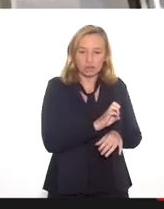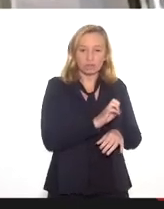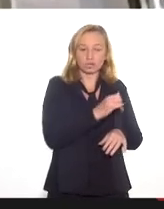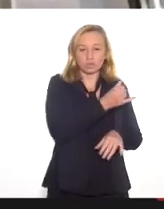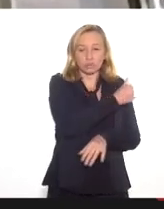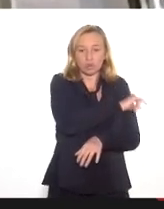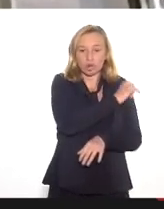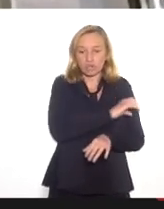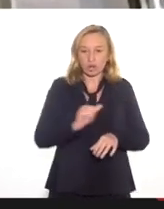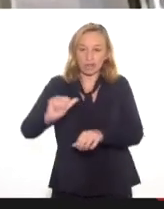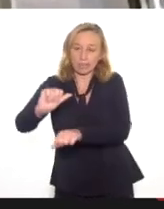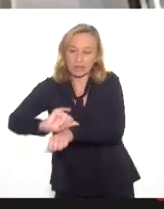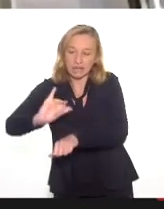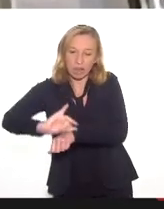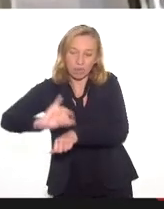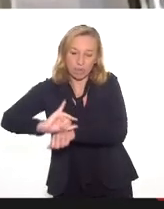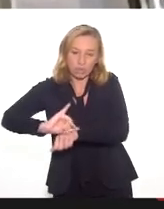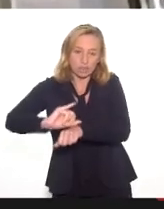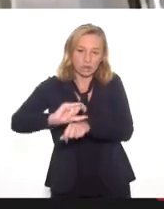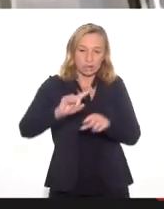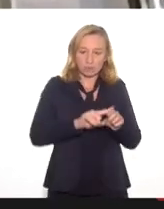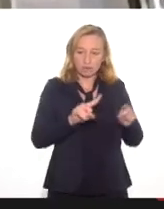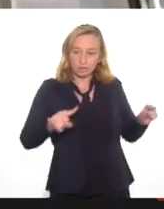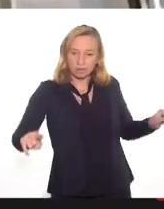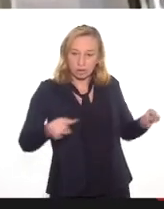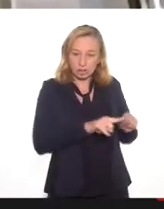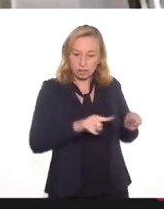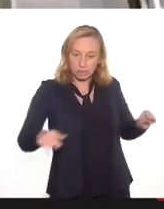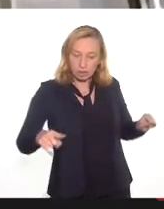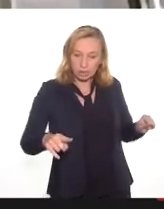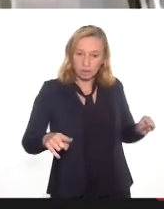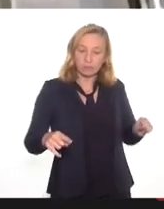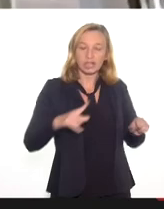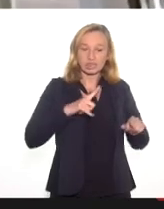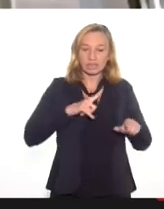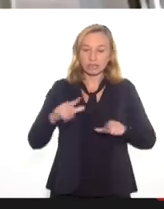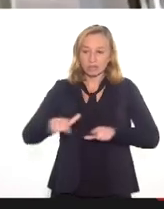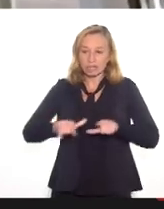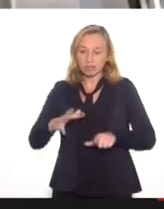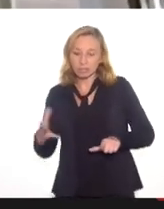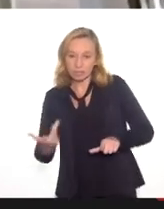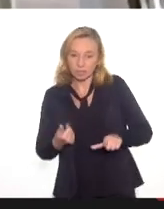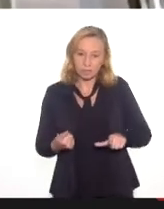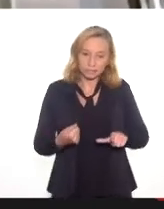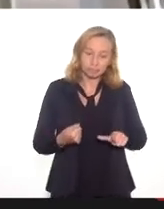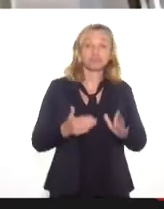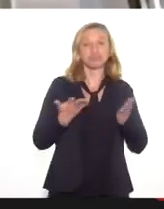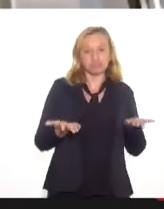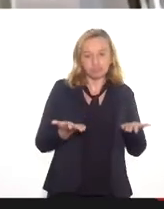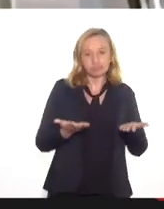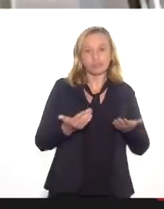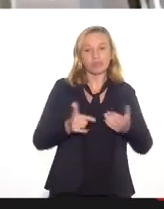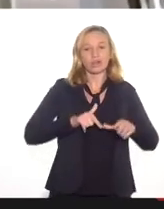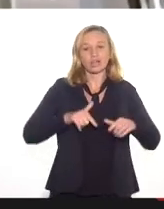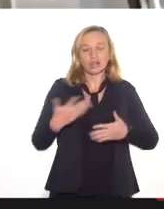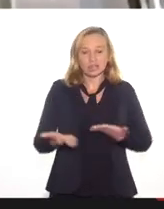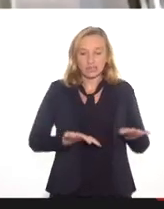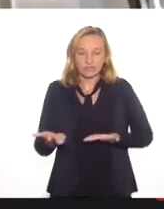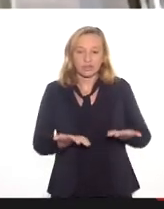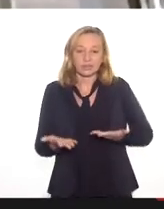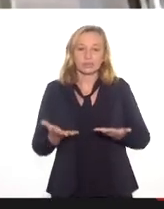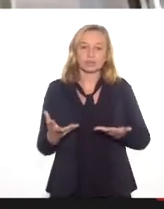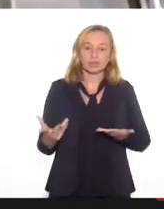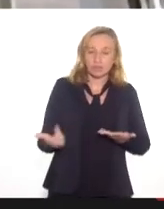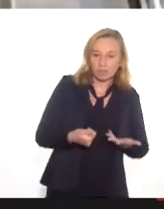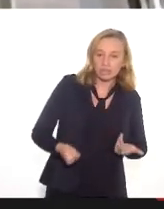sair da Baixada para chegar na capital para ter mínimos de serviço adequado quer dizer serviços adequados de saúde